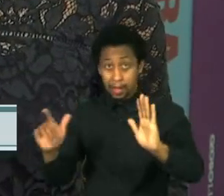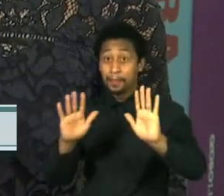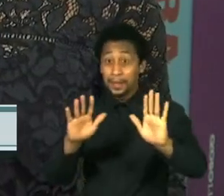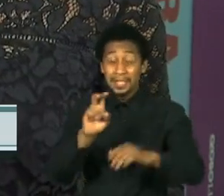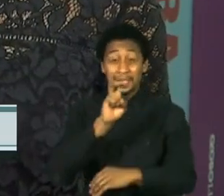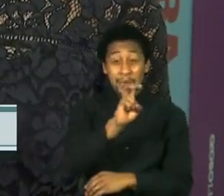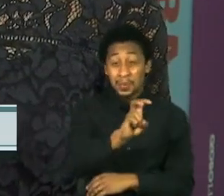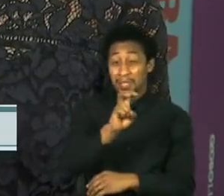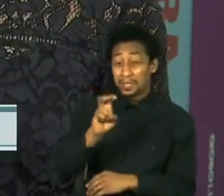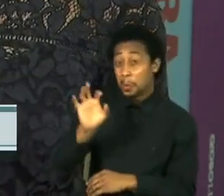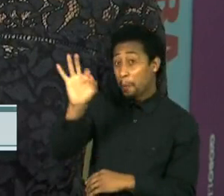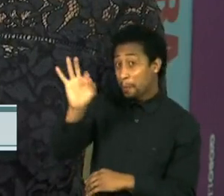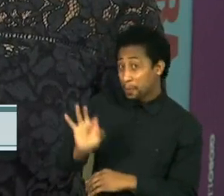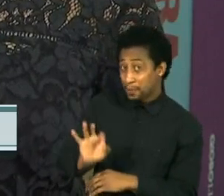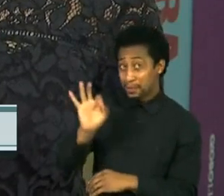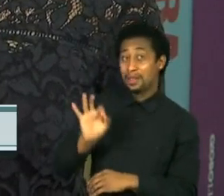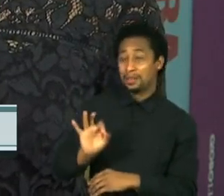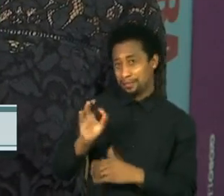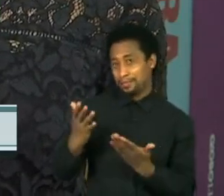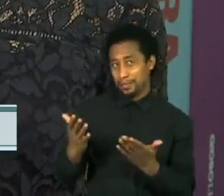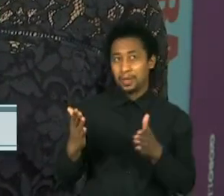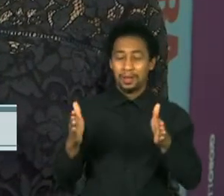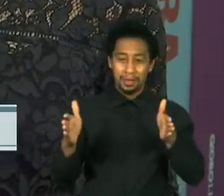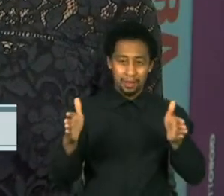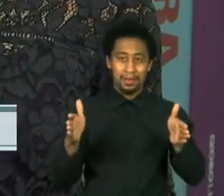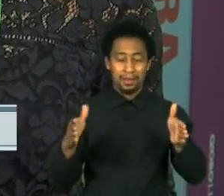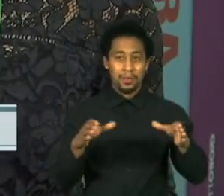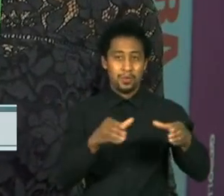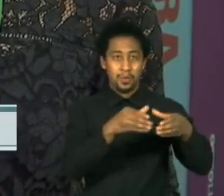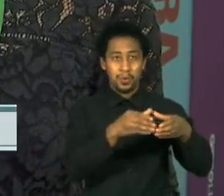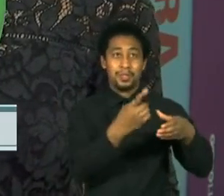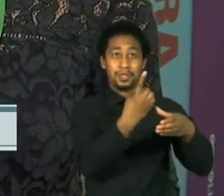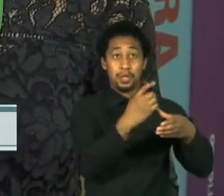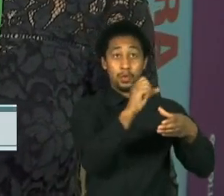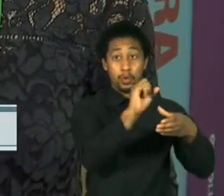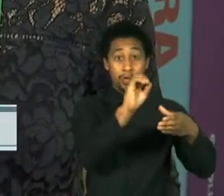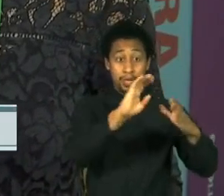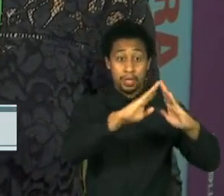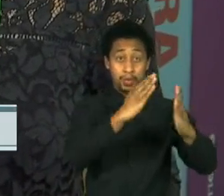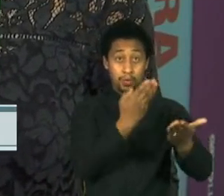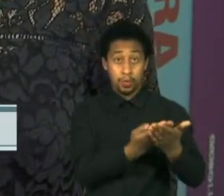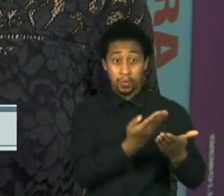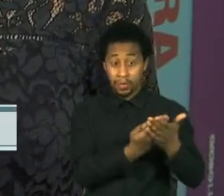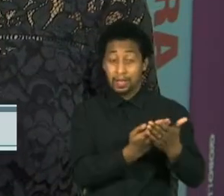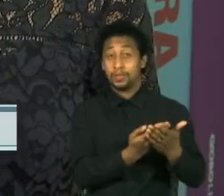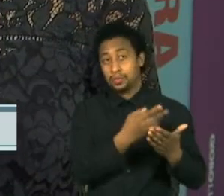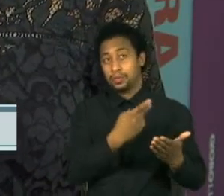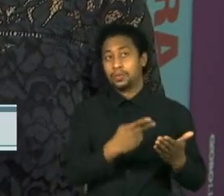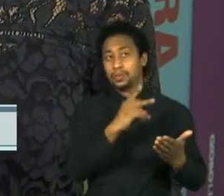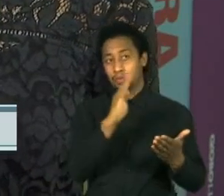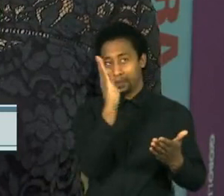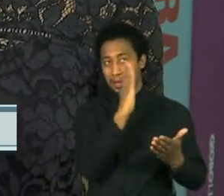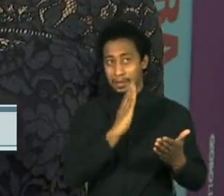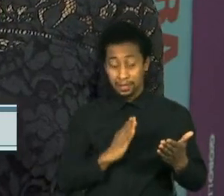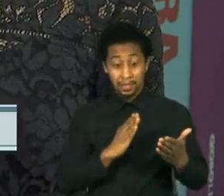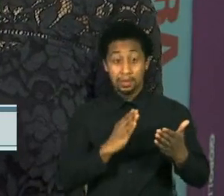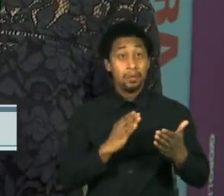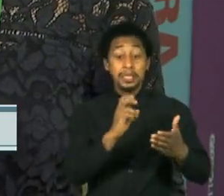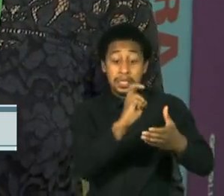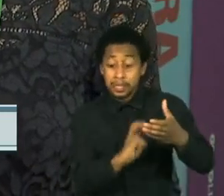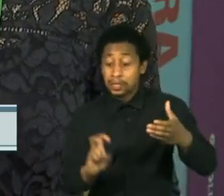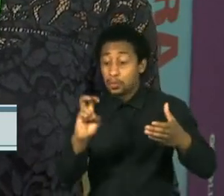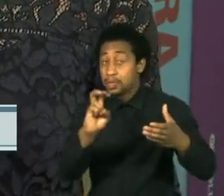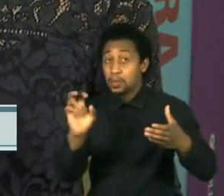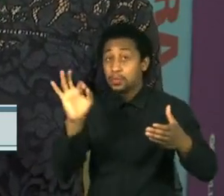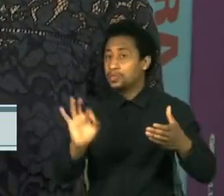55%, mais da metade dos 180 mil colégios públicos e privados do país, não tem um espaço e nem mesmo